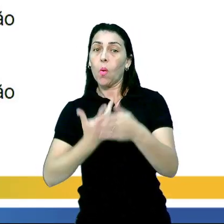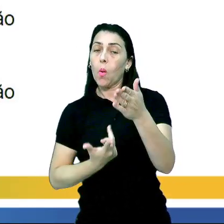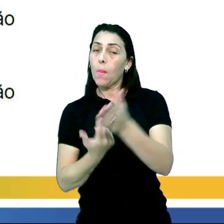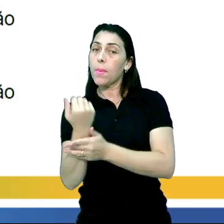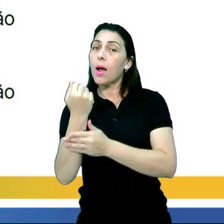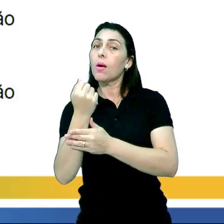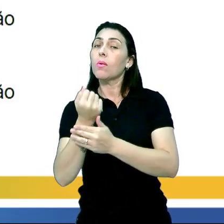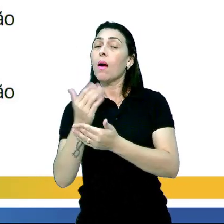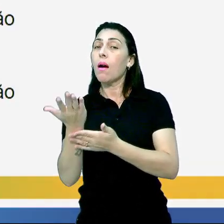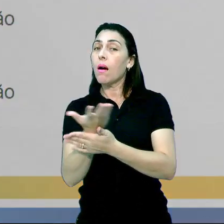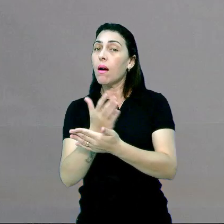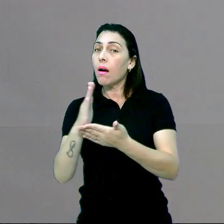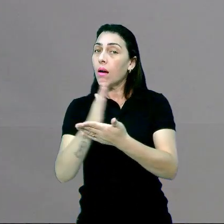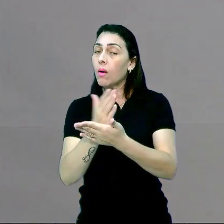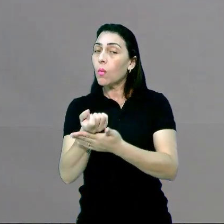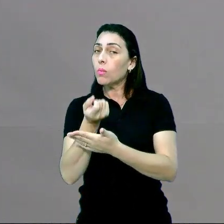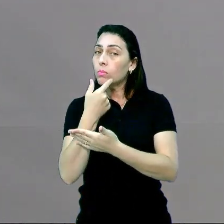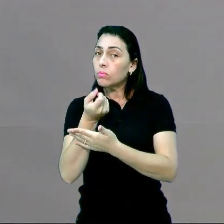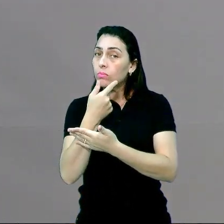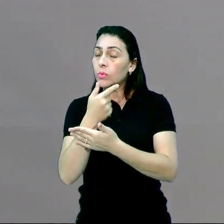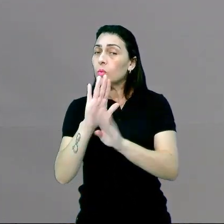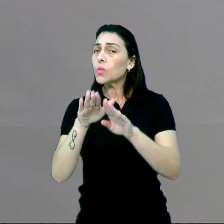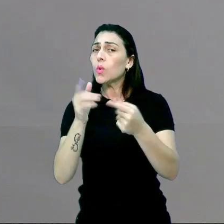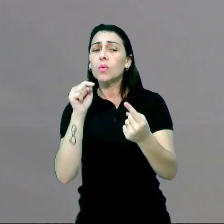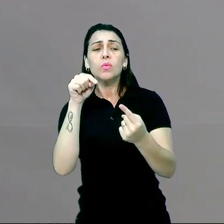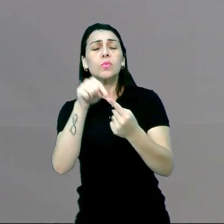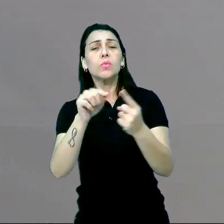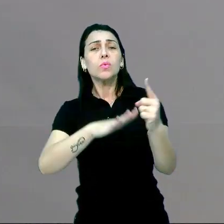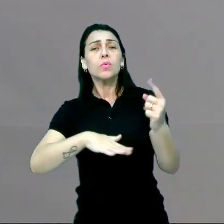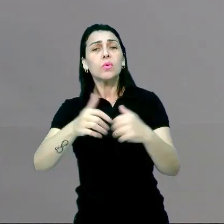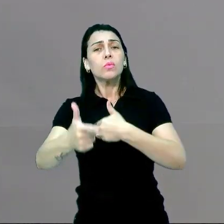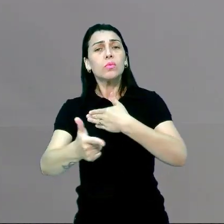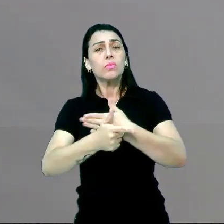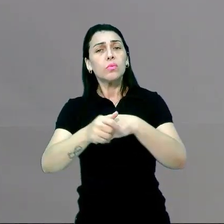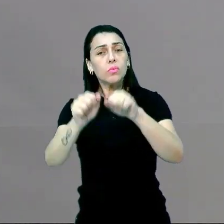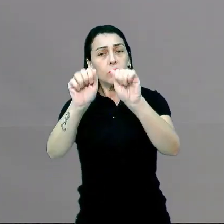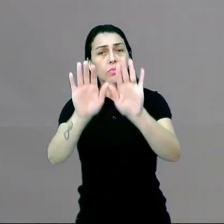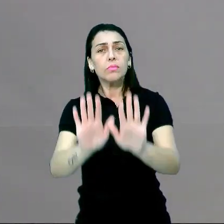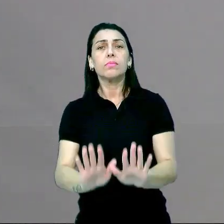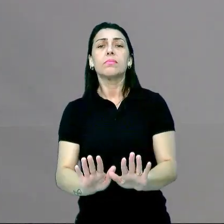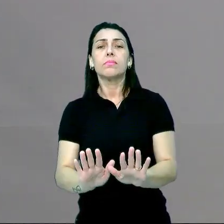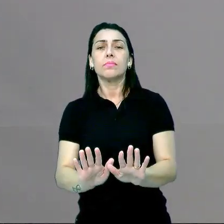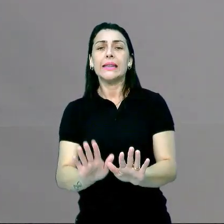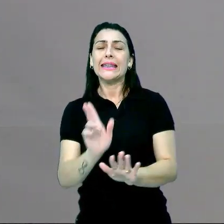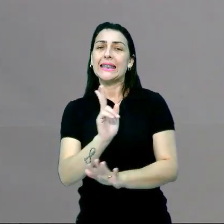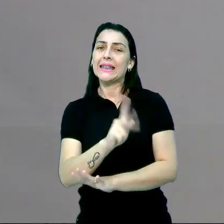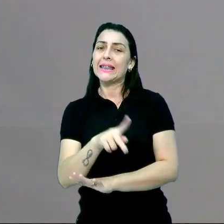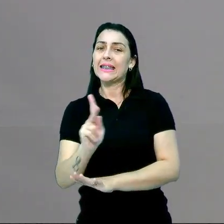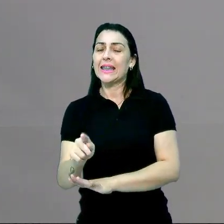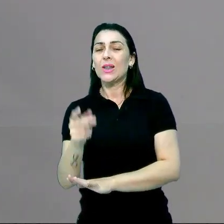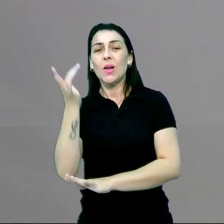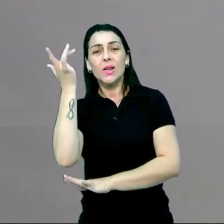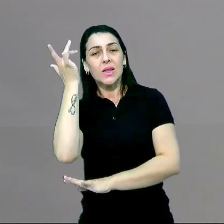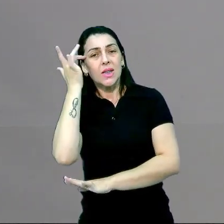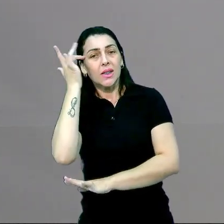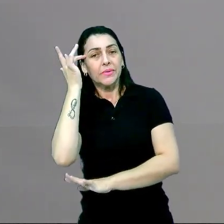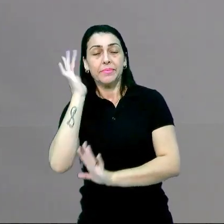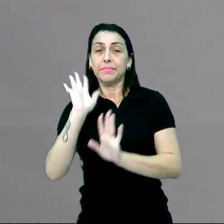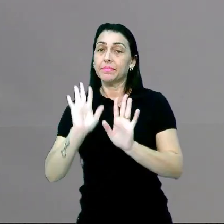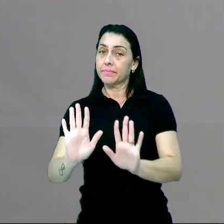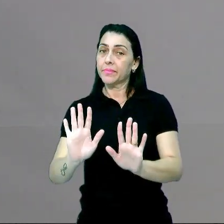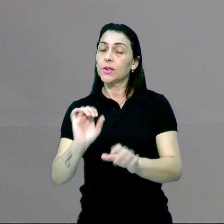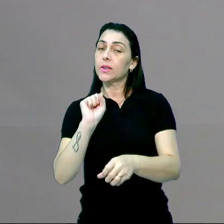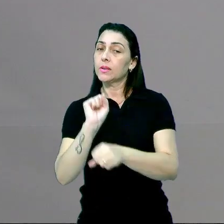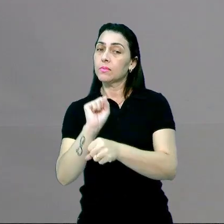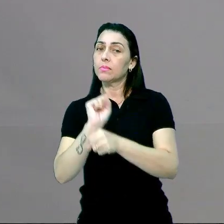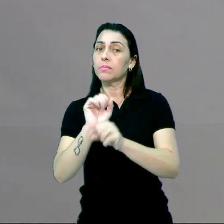for comprar algum medicamento. Qual a função social do cartaz? Ai, professor, eu acho que eu estou achando que é essa daí. Então, já